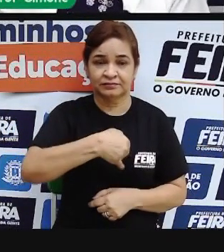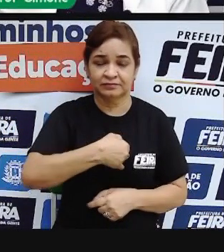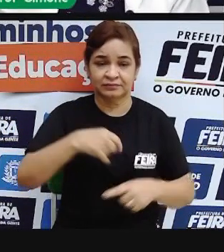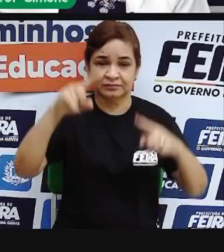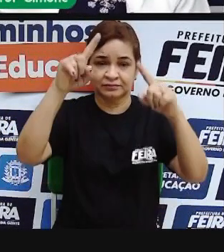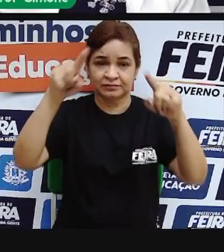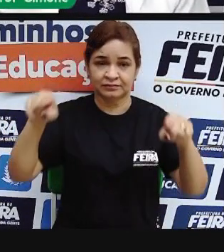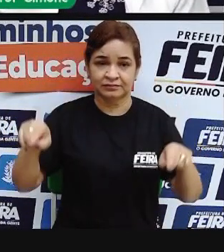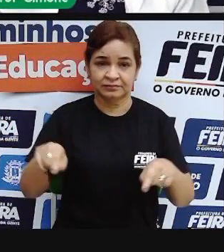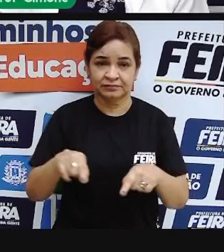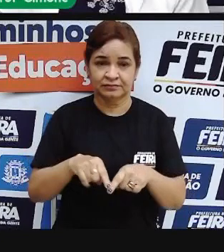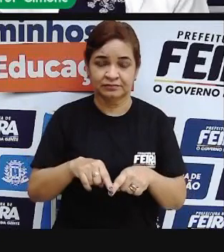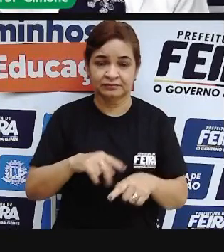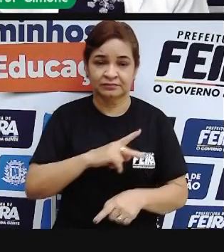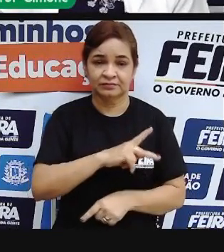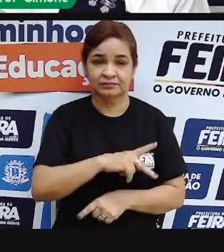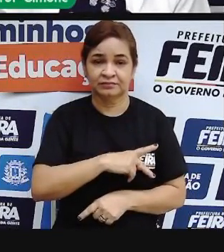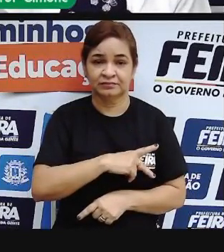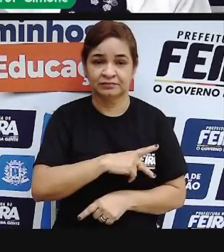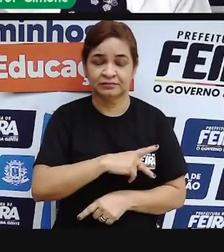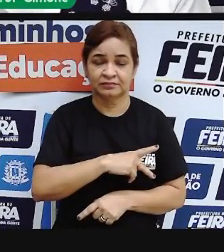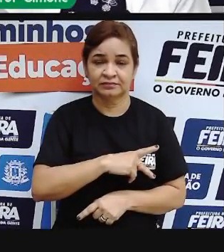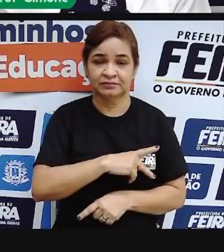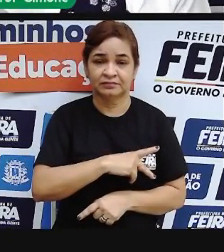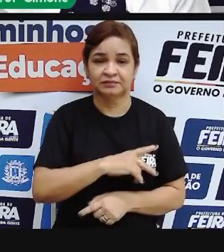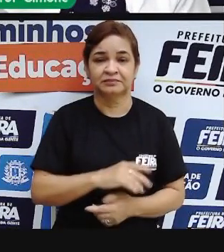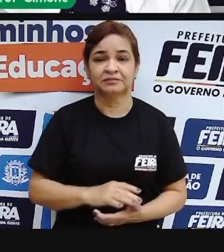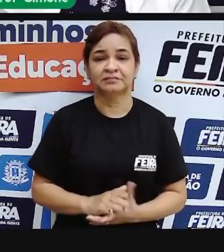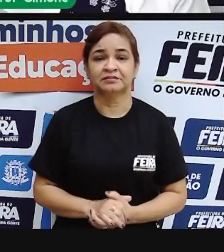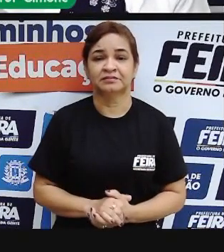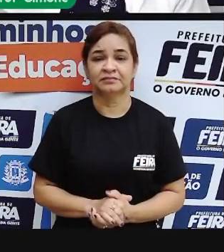triangular de São Pedro.